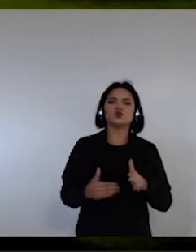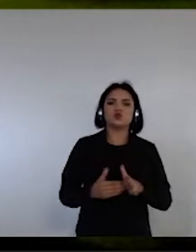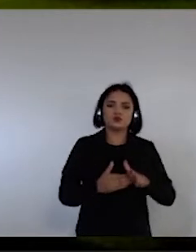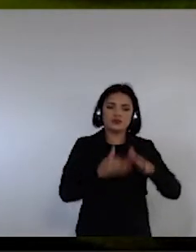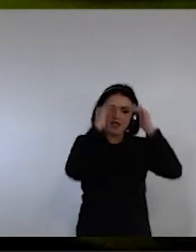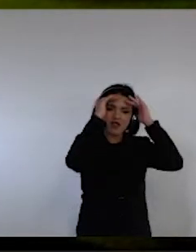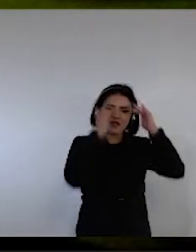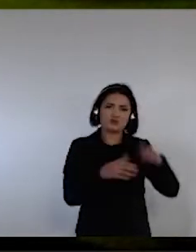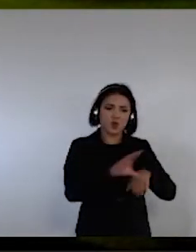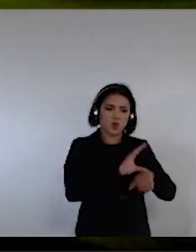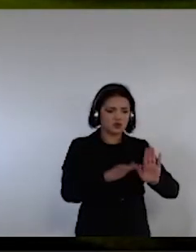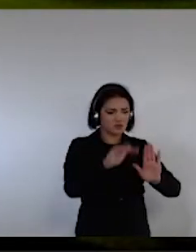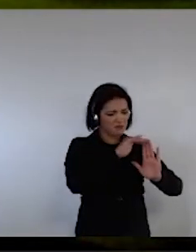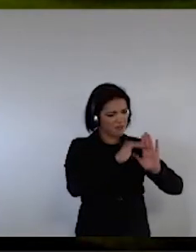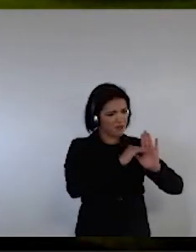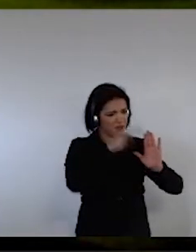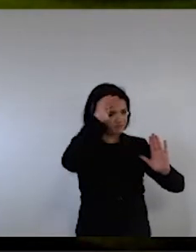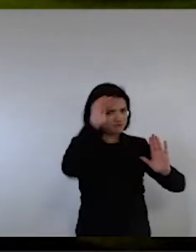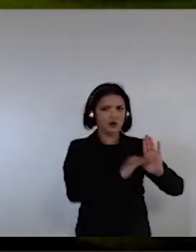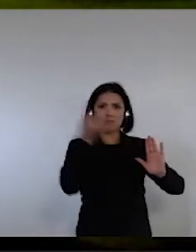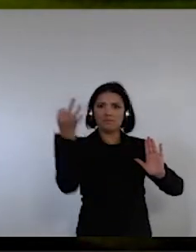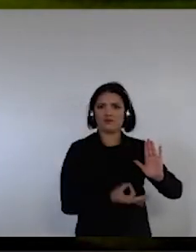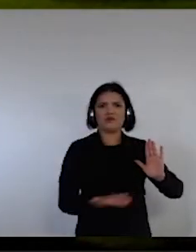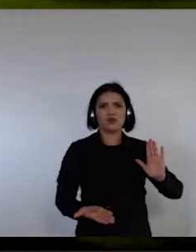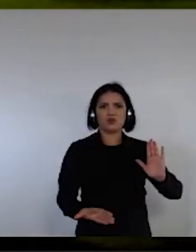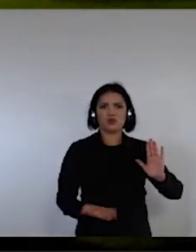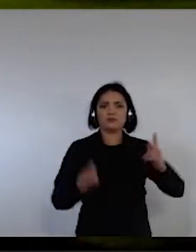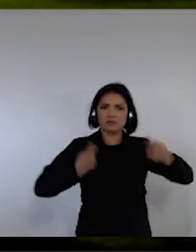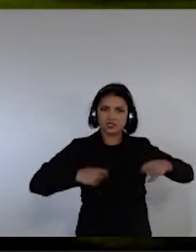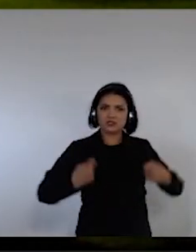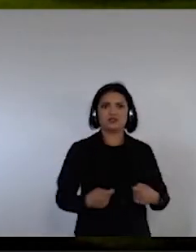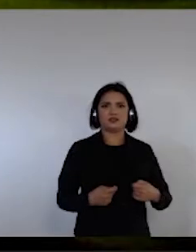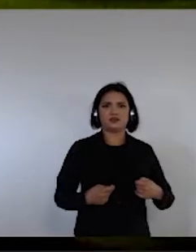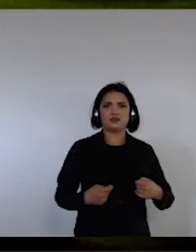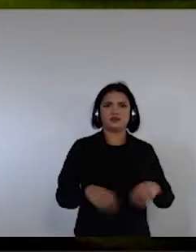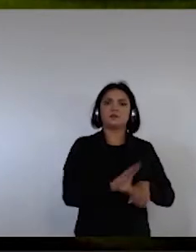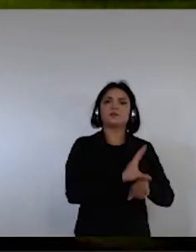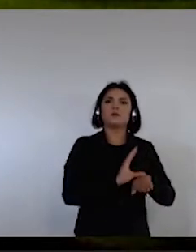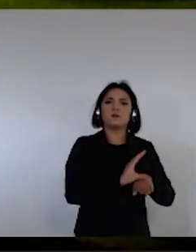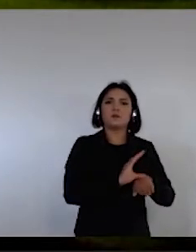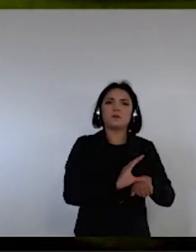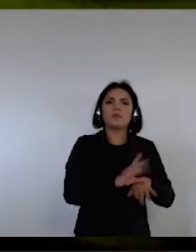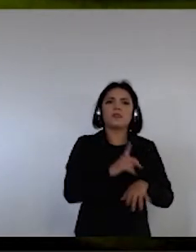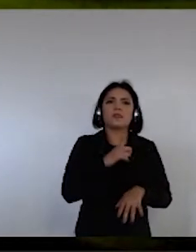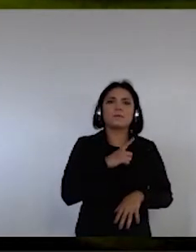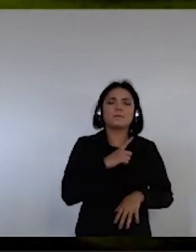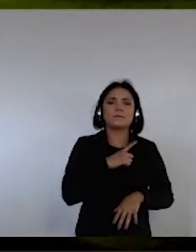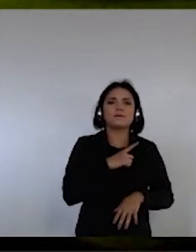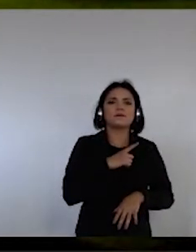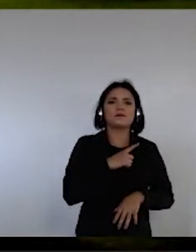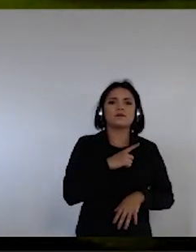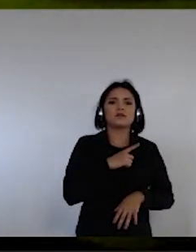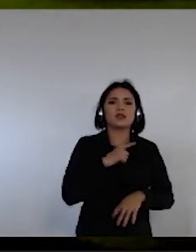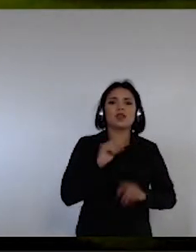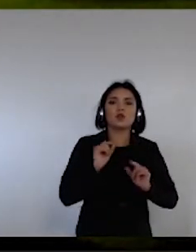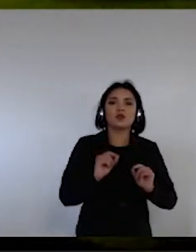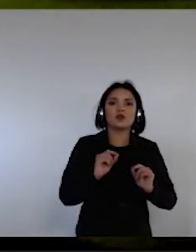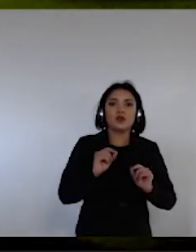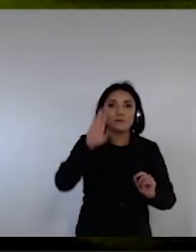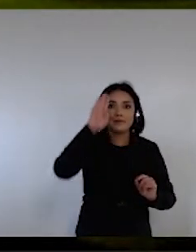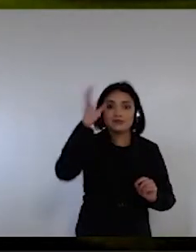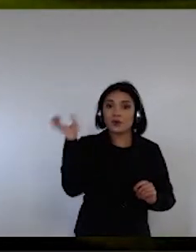colegiados. As decisões são colegiadas. A exceção legal é